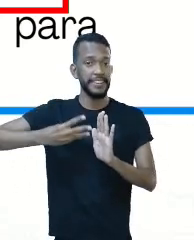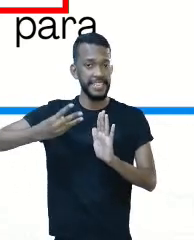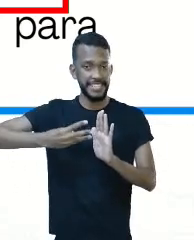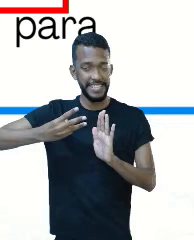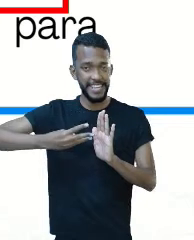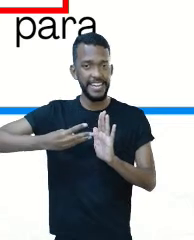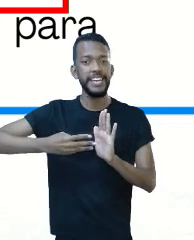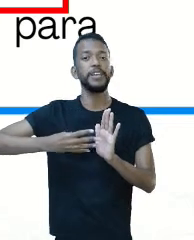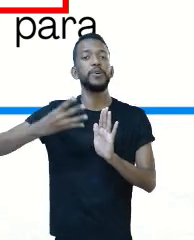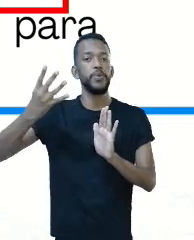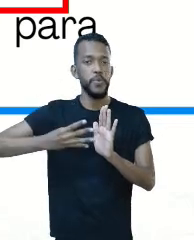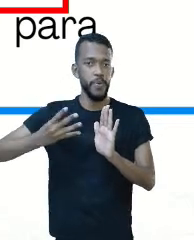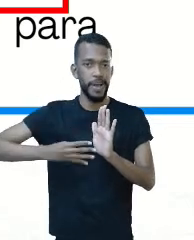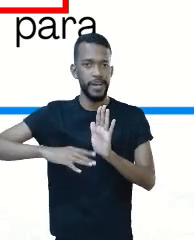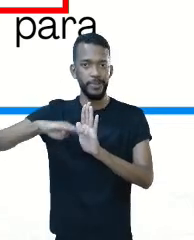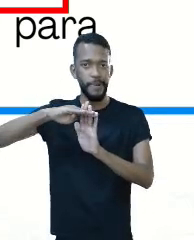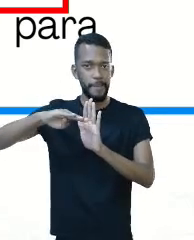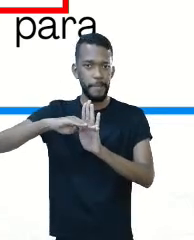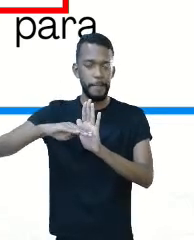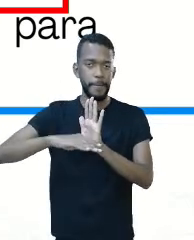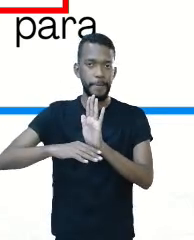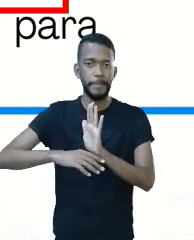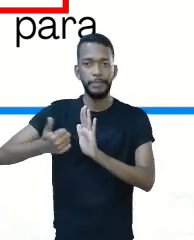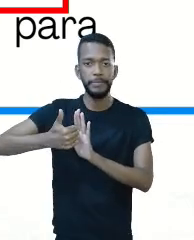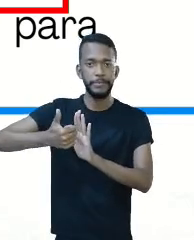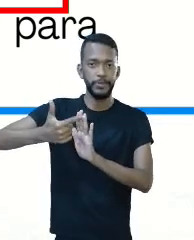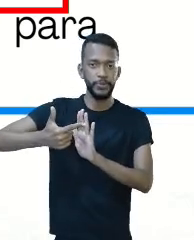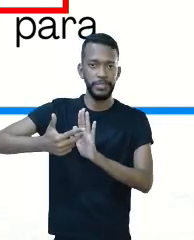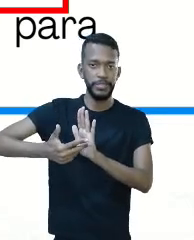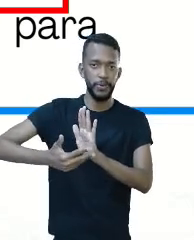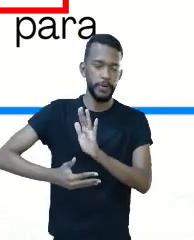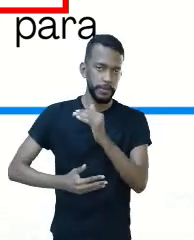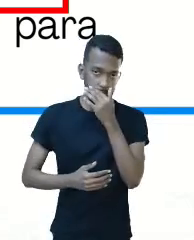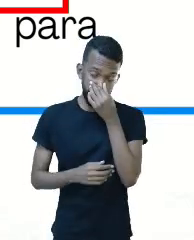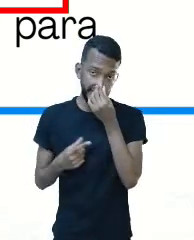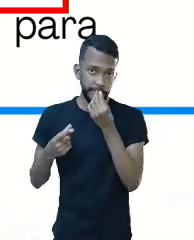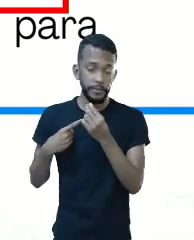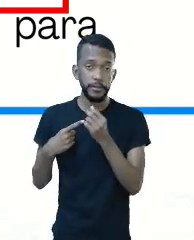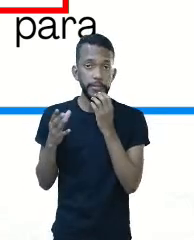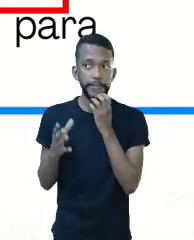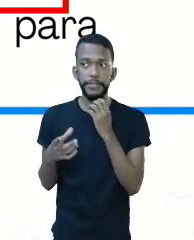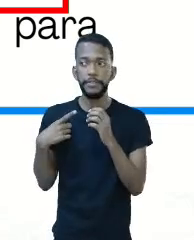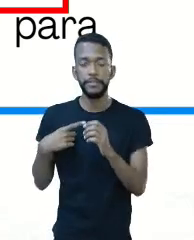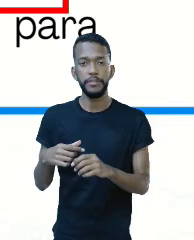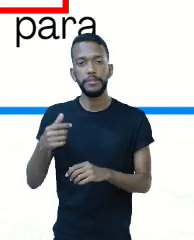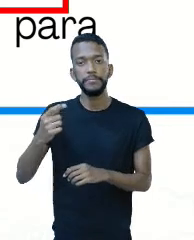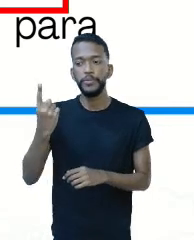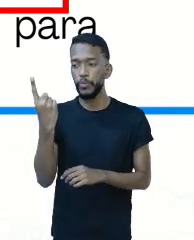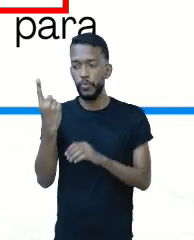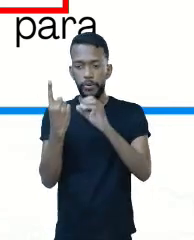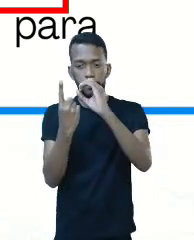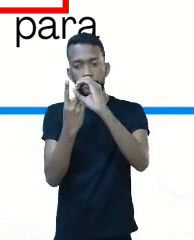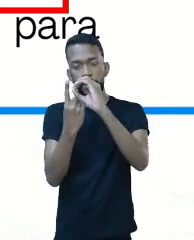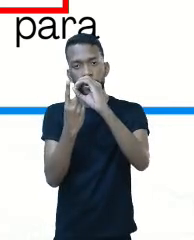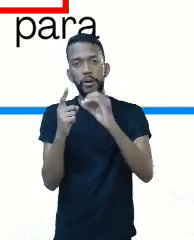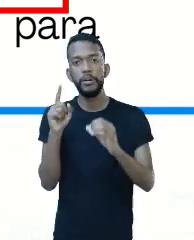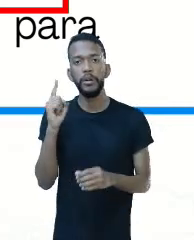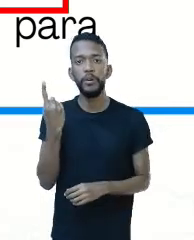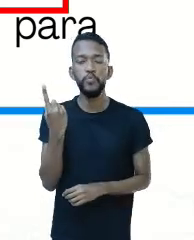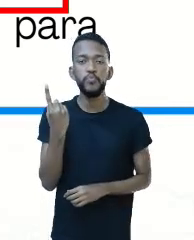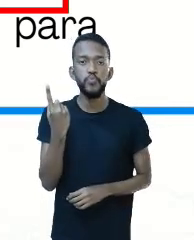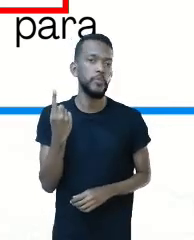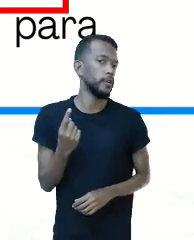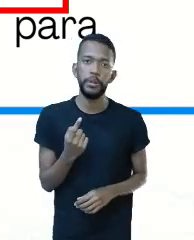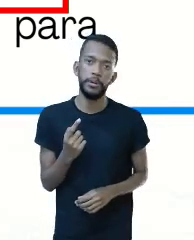terceiro e quarto. Veja que é o número que tem uma bolinha. Nós não vamos ler aí número 1,